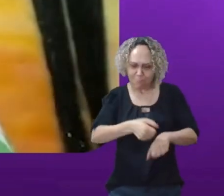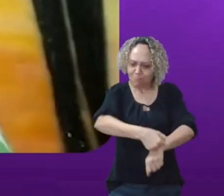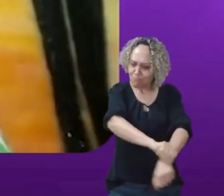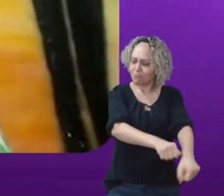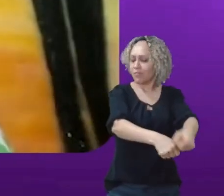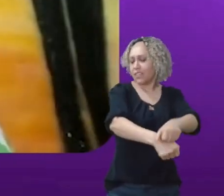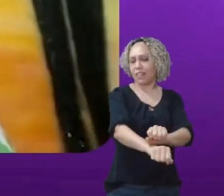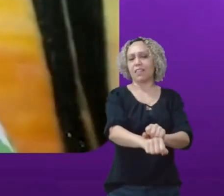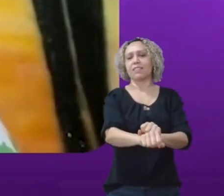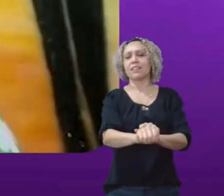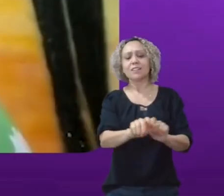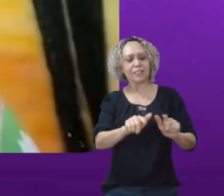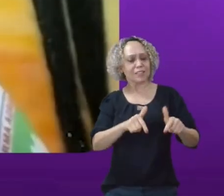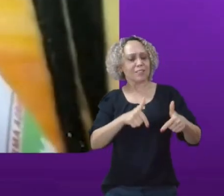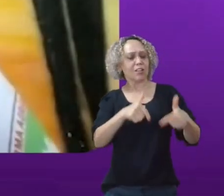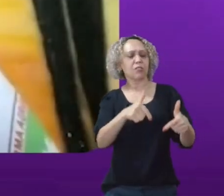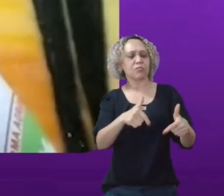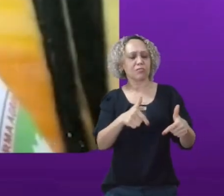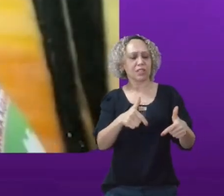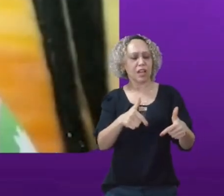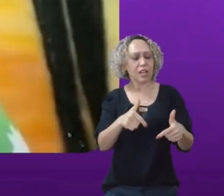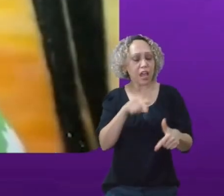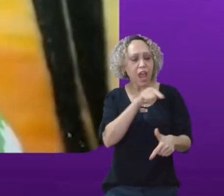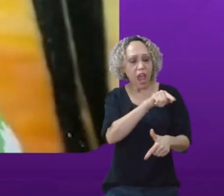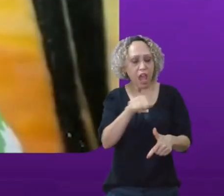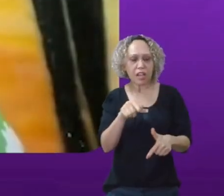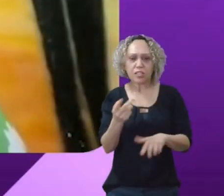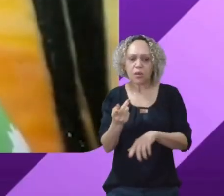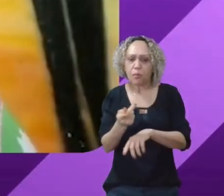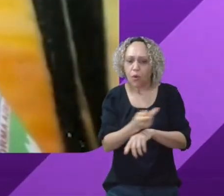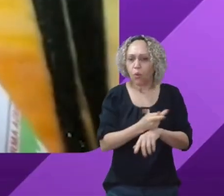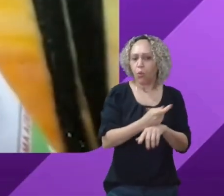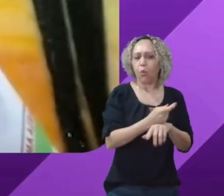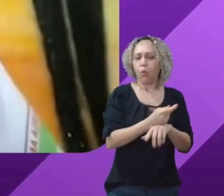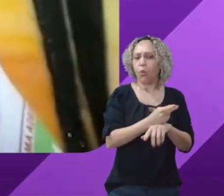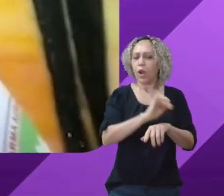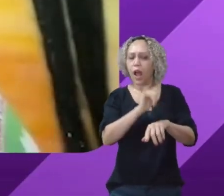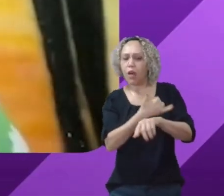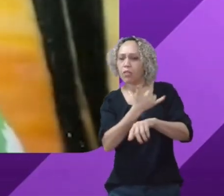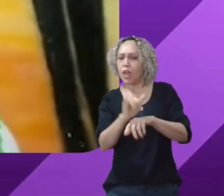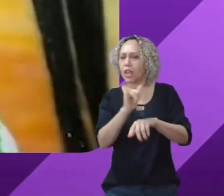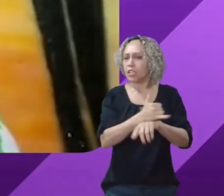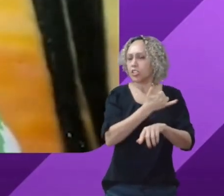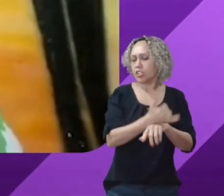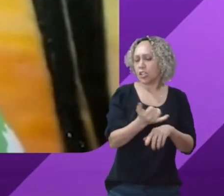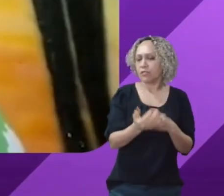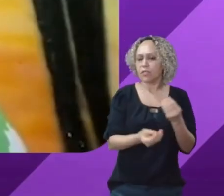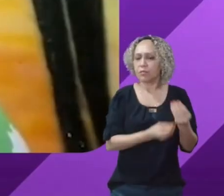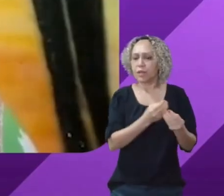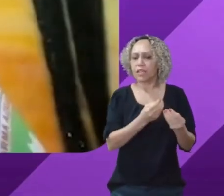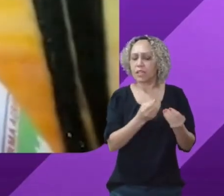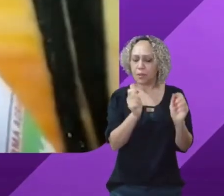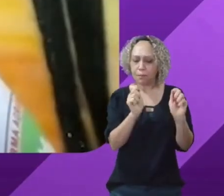alternativas, certo? E projetos que possam mudar a vida de outras